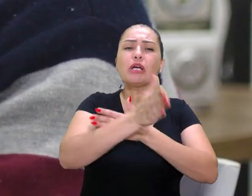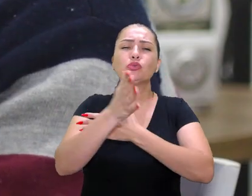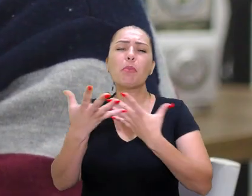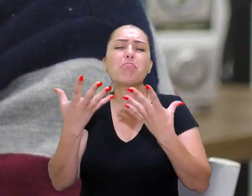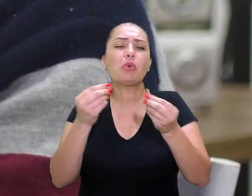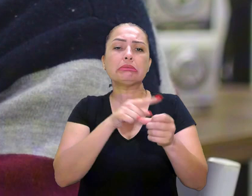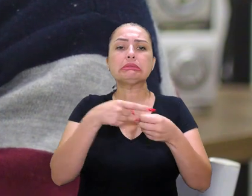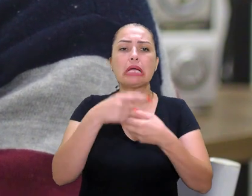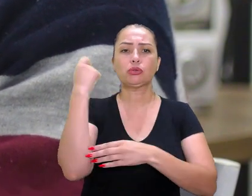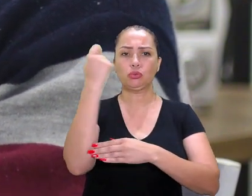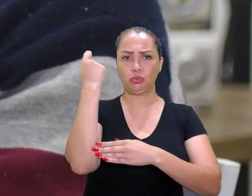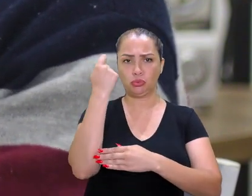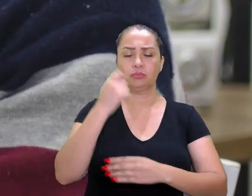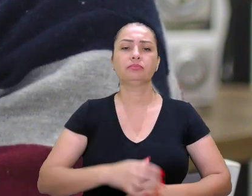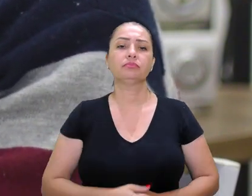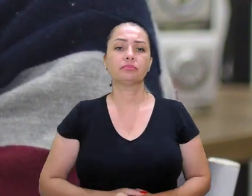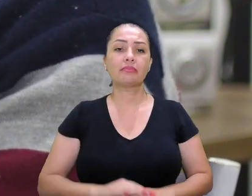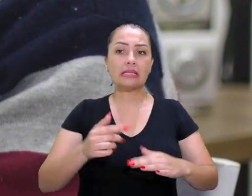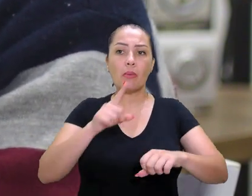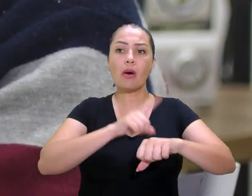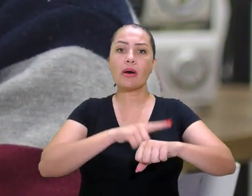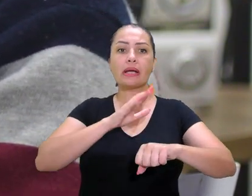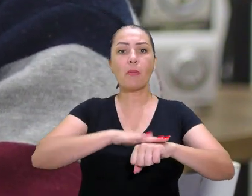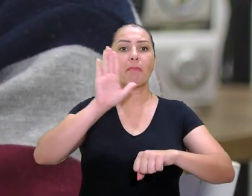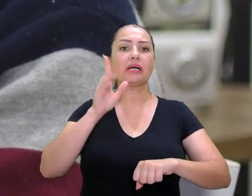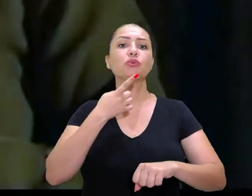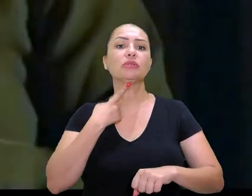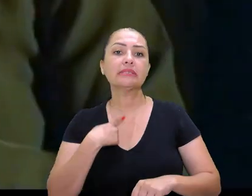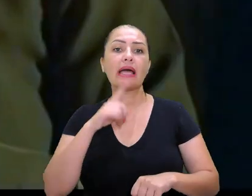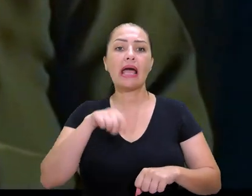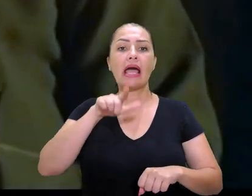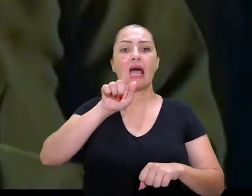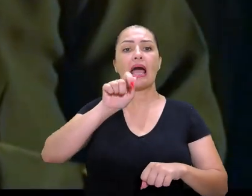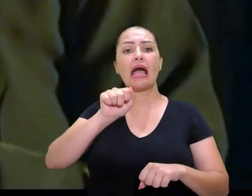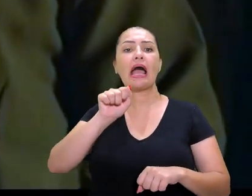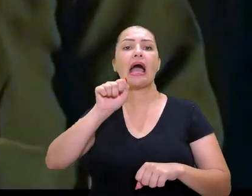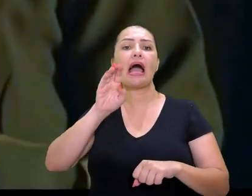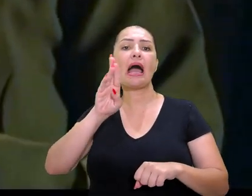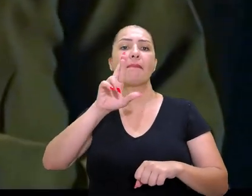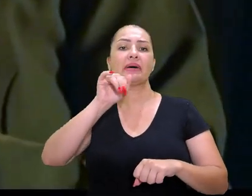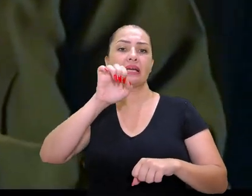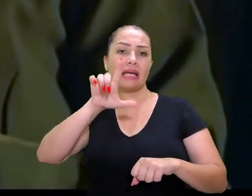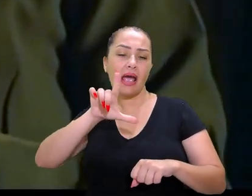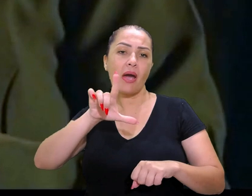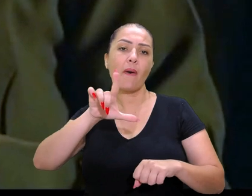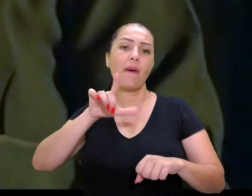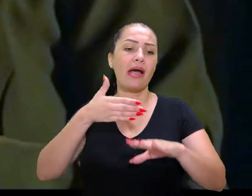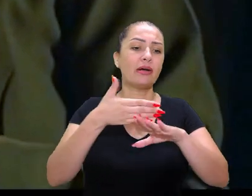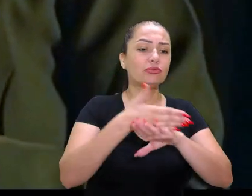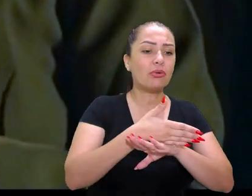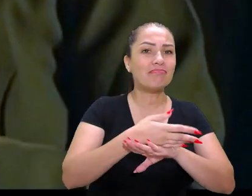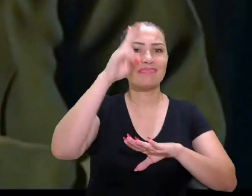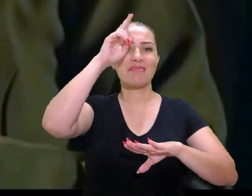Então, não sei. Sabia que a hora que eu mais gostei foi quando o Gabriel entrou? Daí me veio a memória dela chorando. E